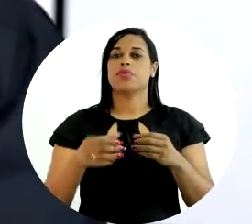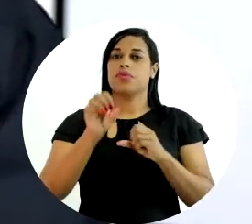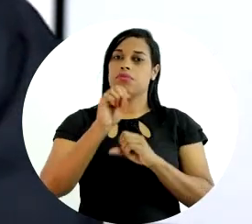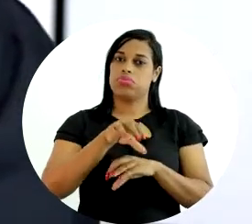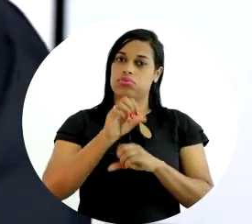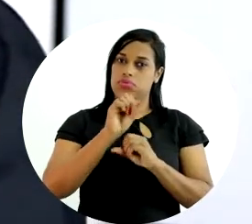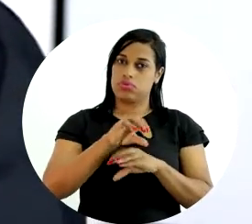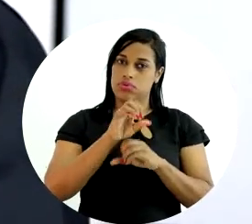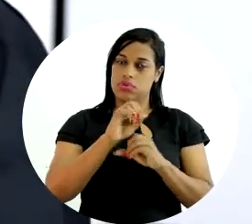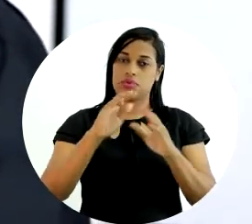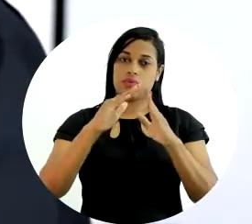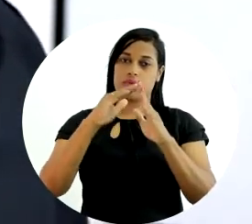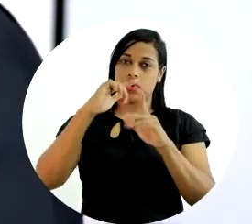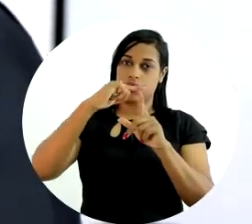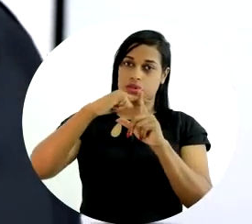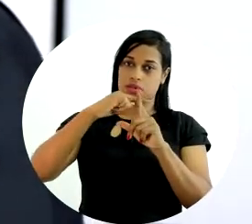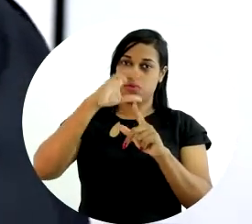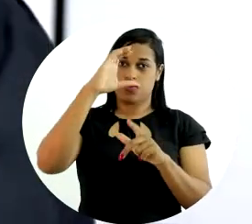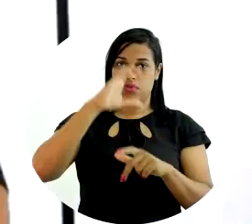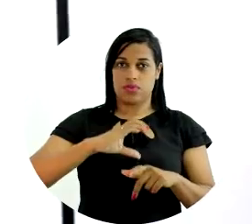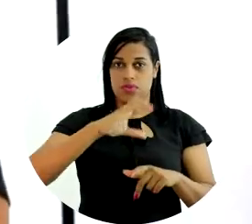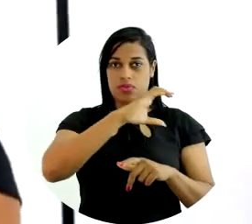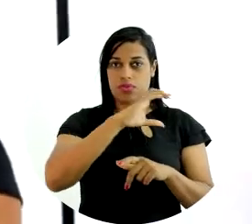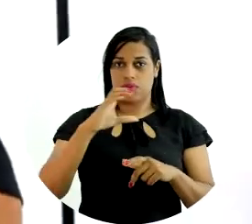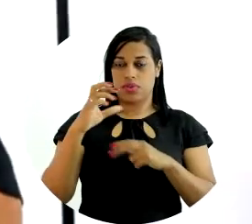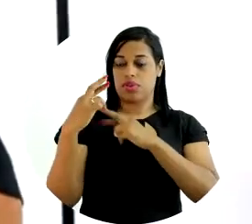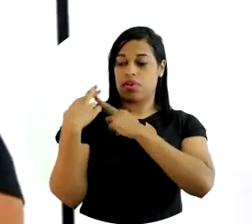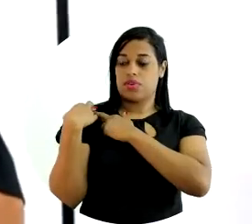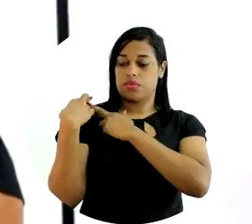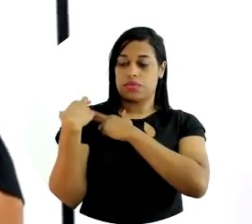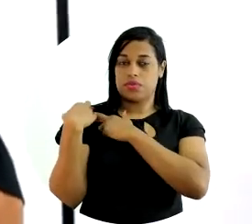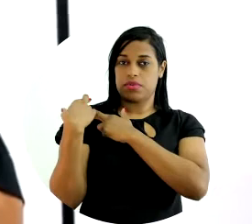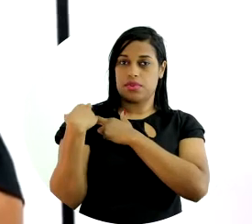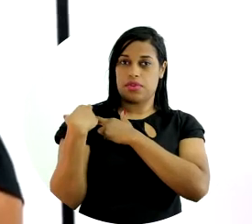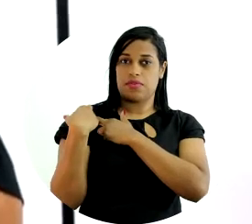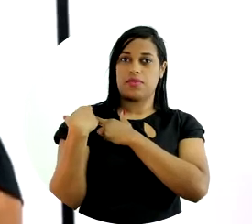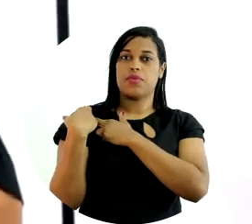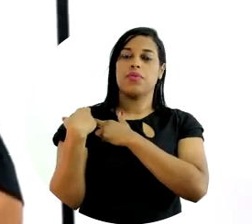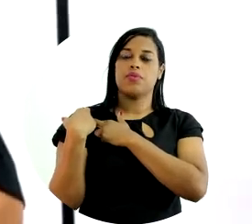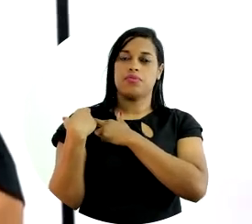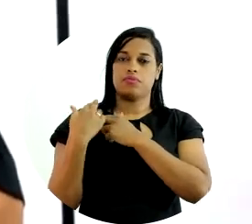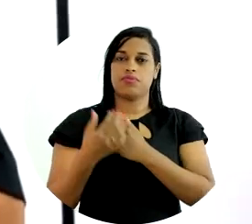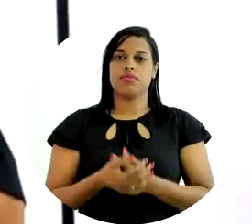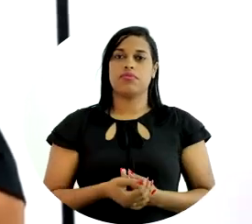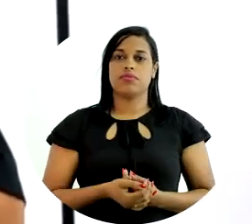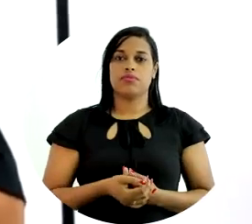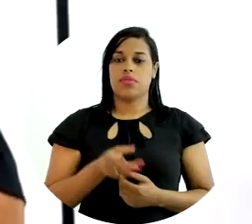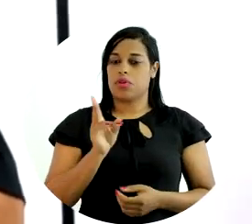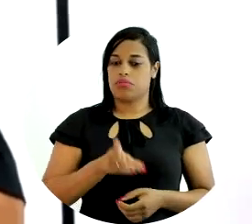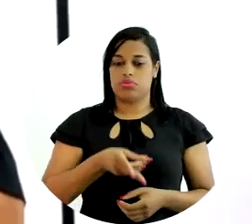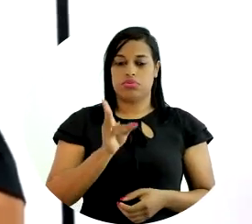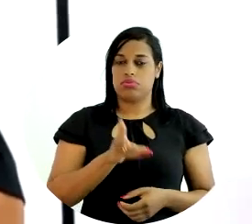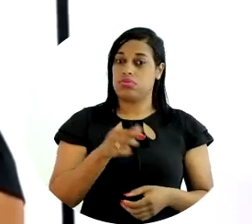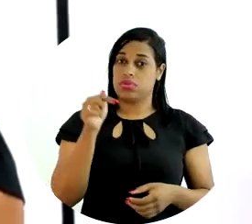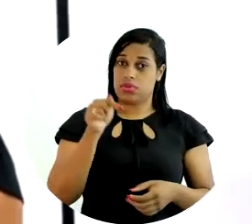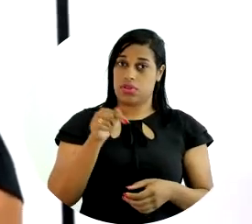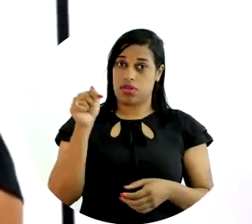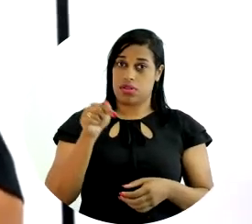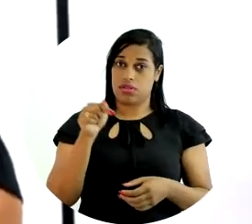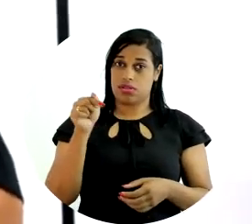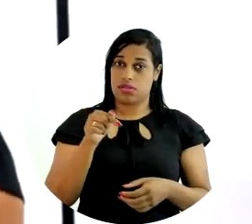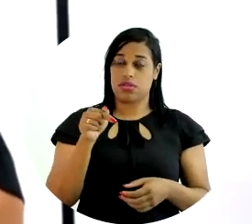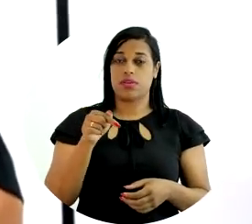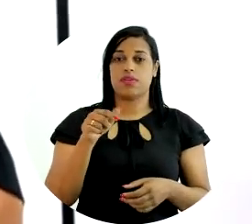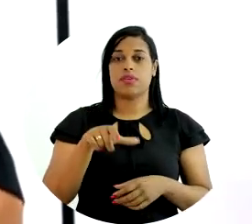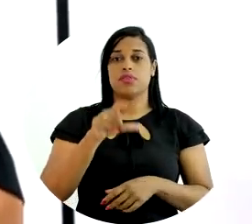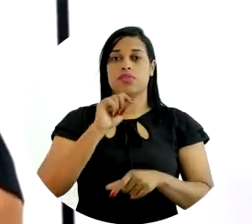financiar a educação ea igreja católica era responsável pela sua redacção então nesse momento